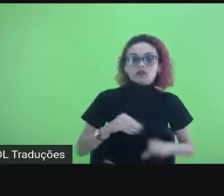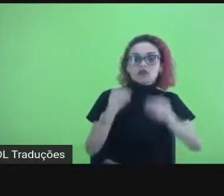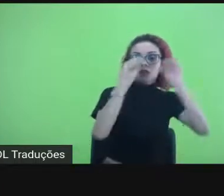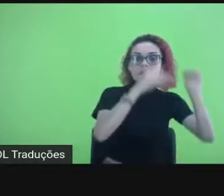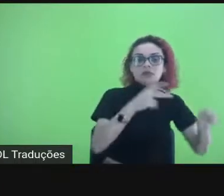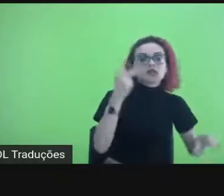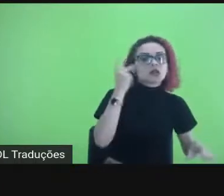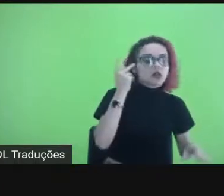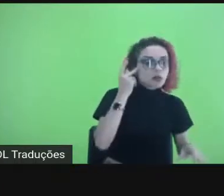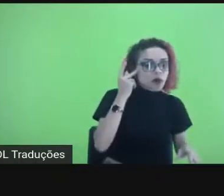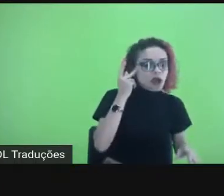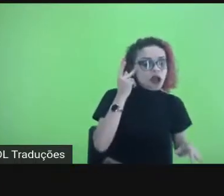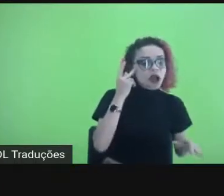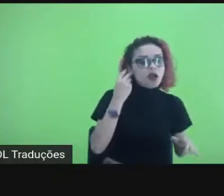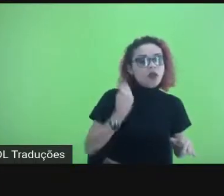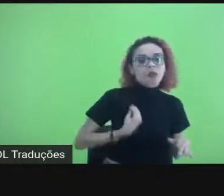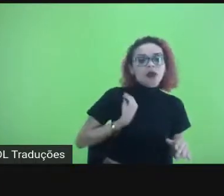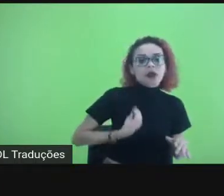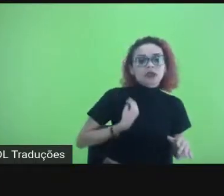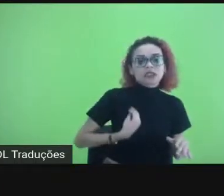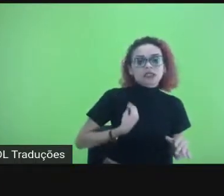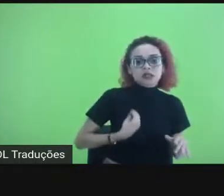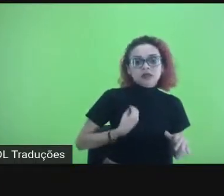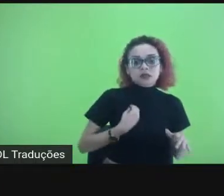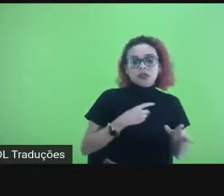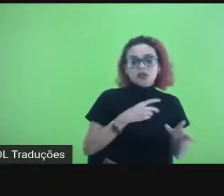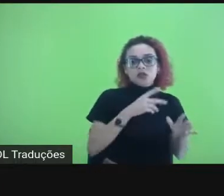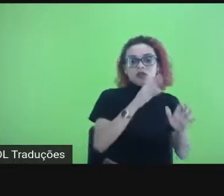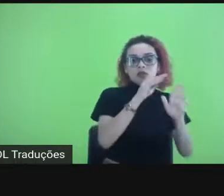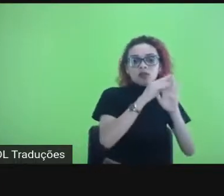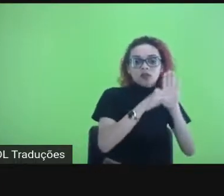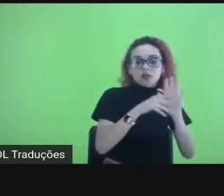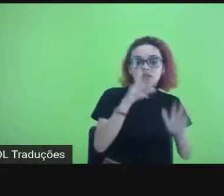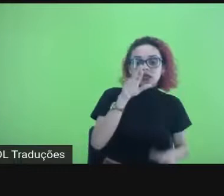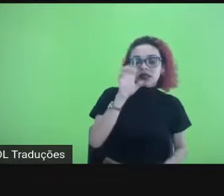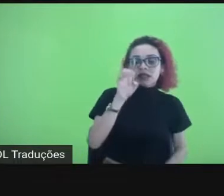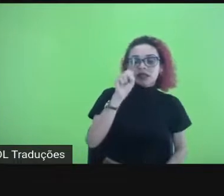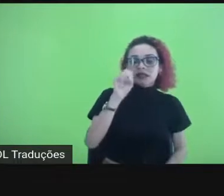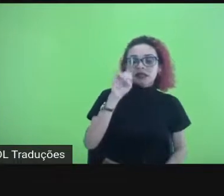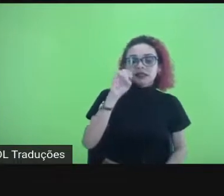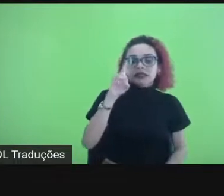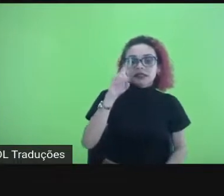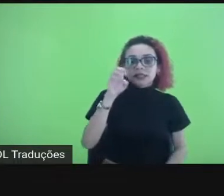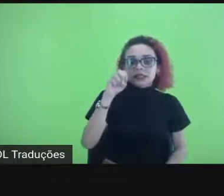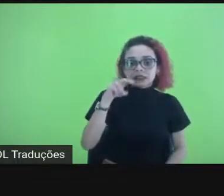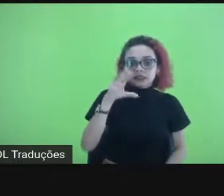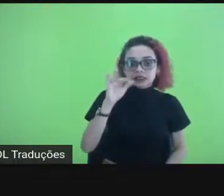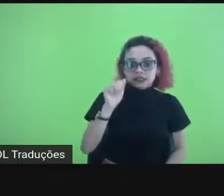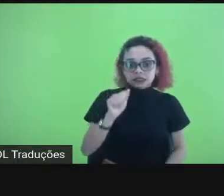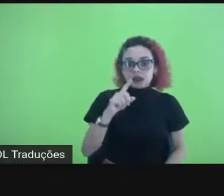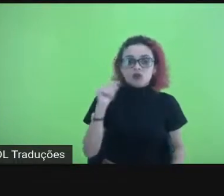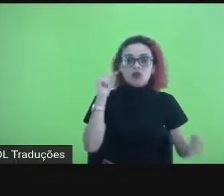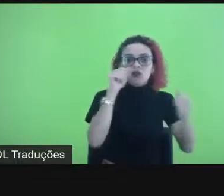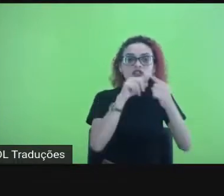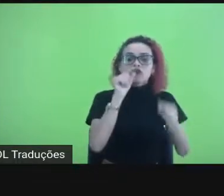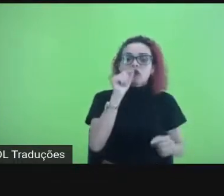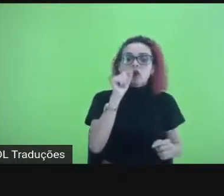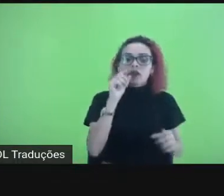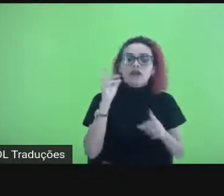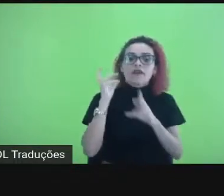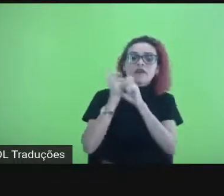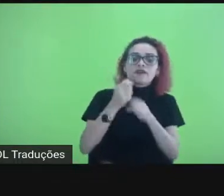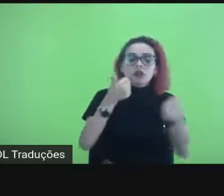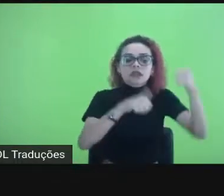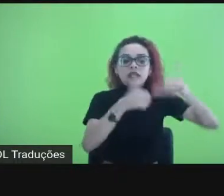programa de residência da FAO, pela FAO USP, que tinha o objetivo de fazer a revisão dos planos regionais. E